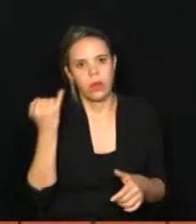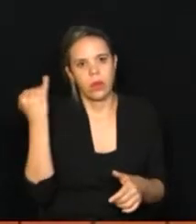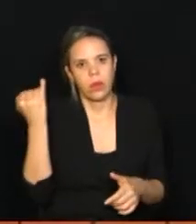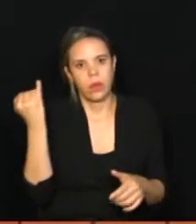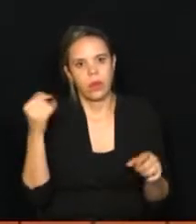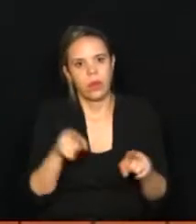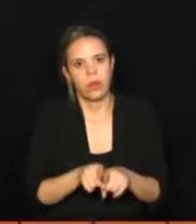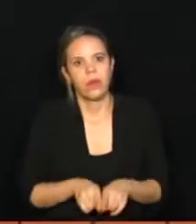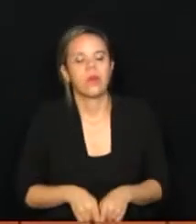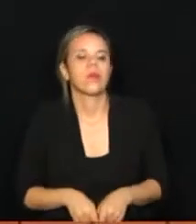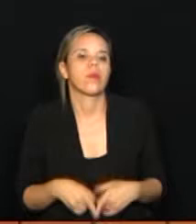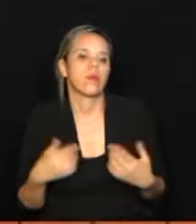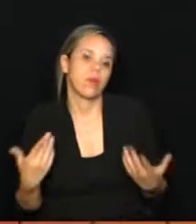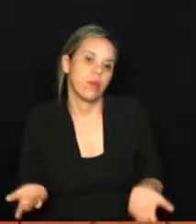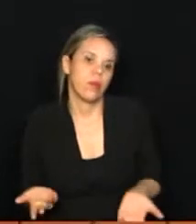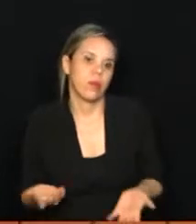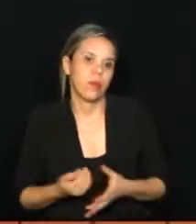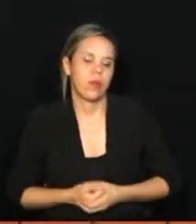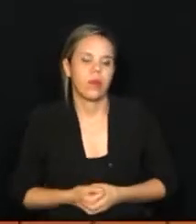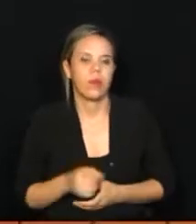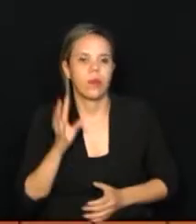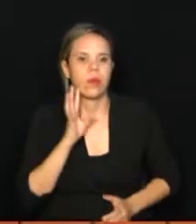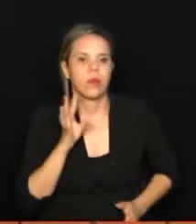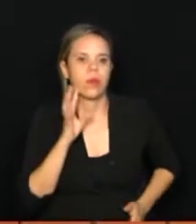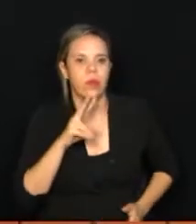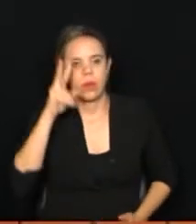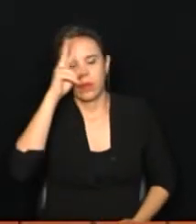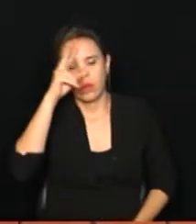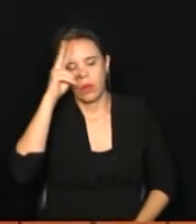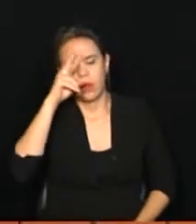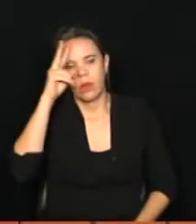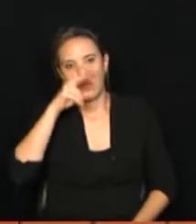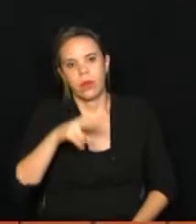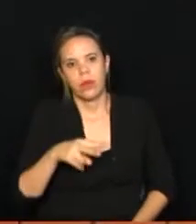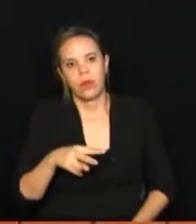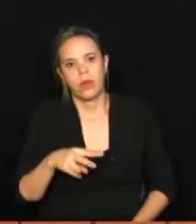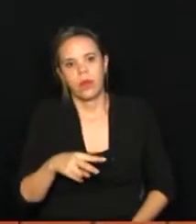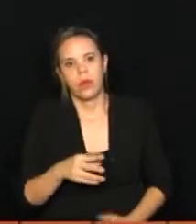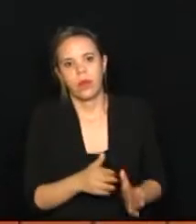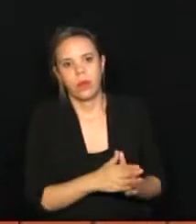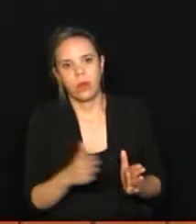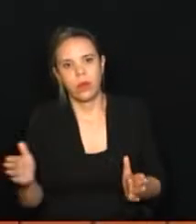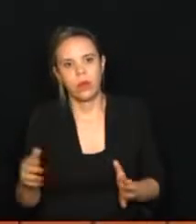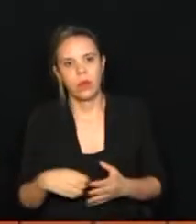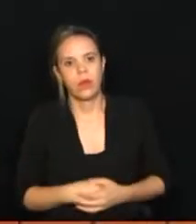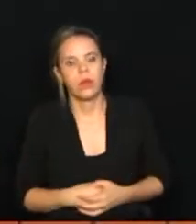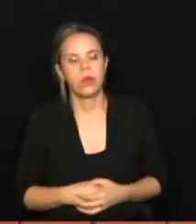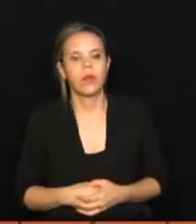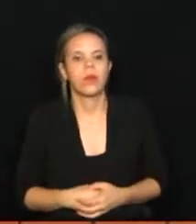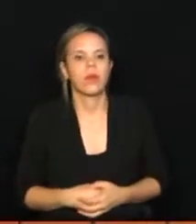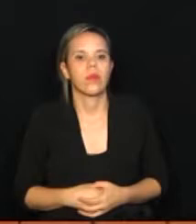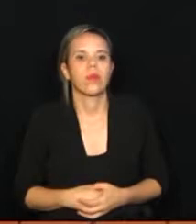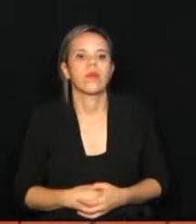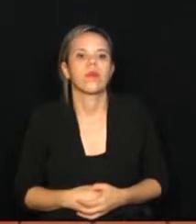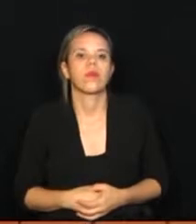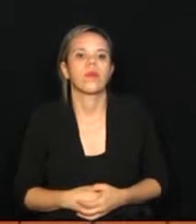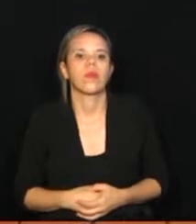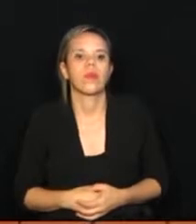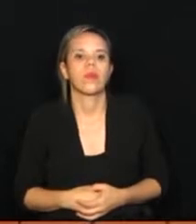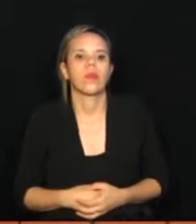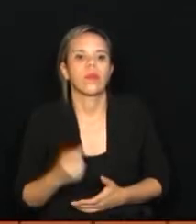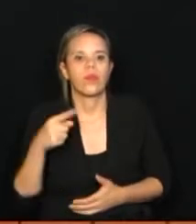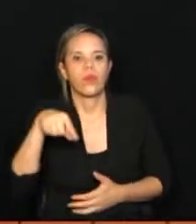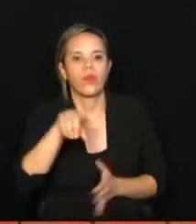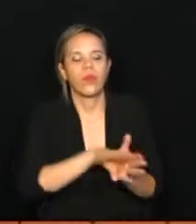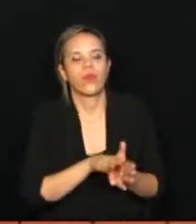também. Então, é bacana relembrar mesmo essa passagem. E você